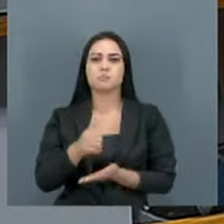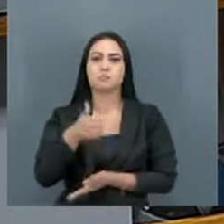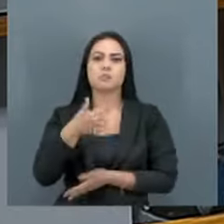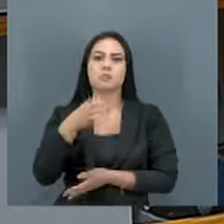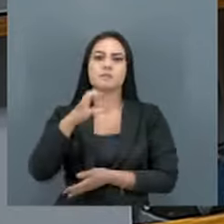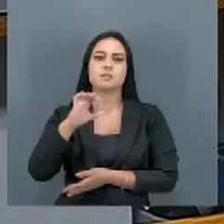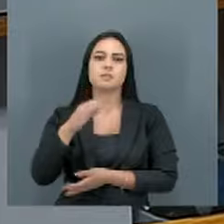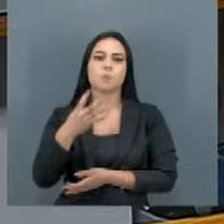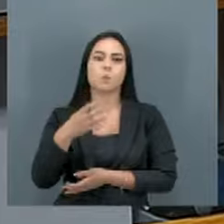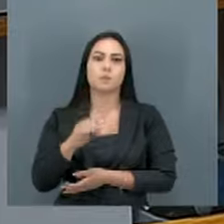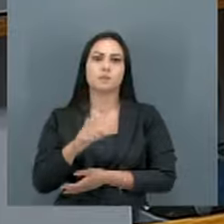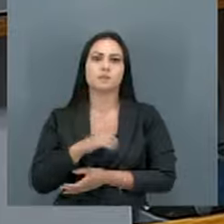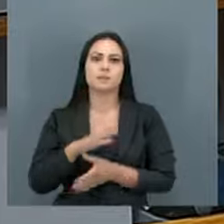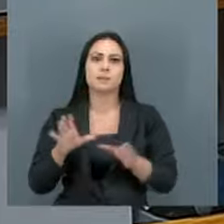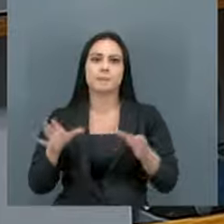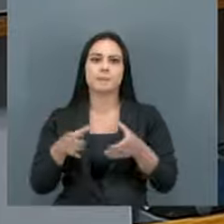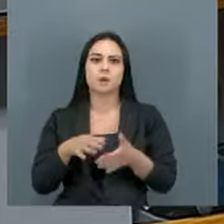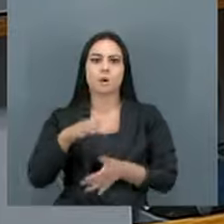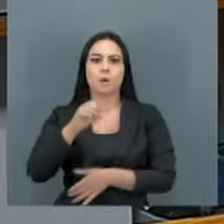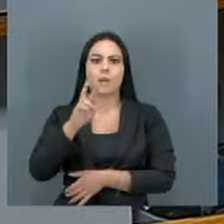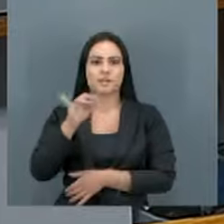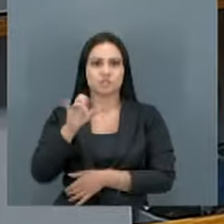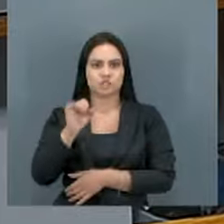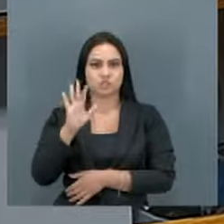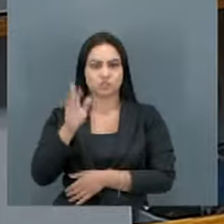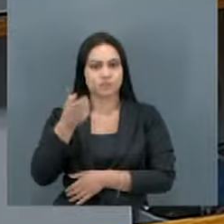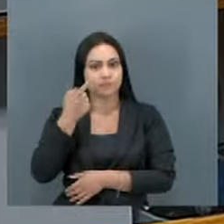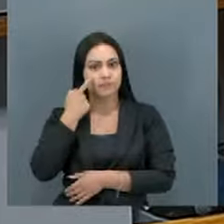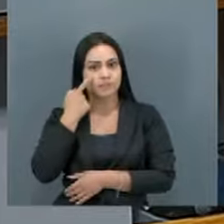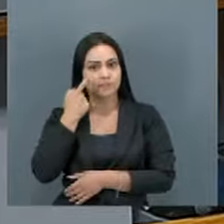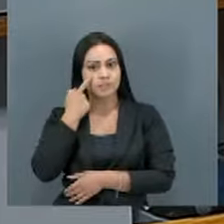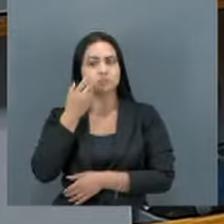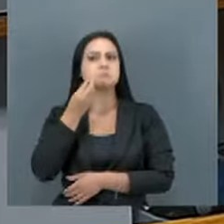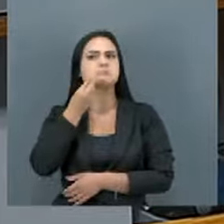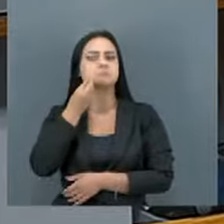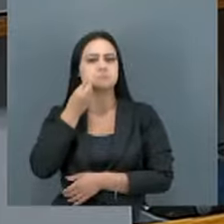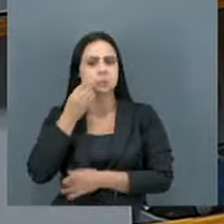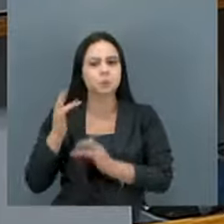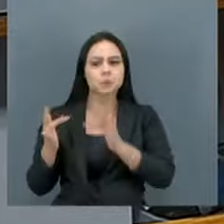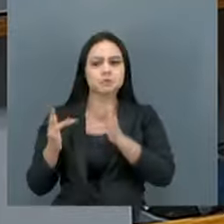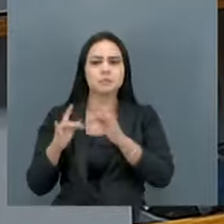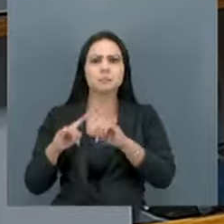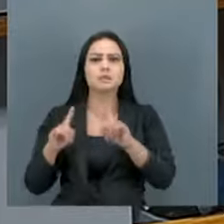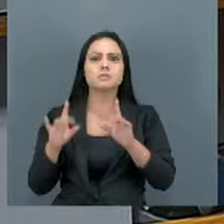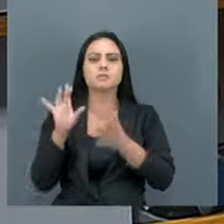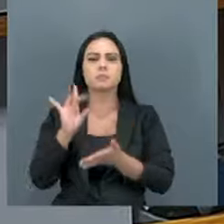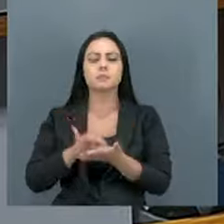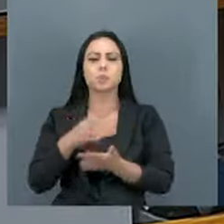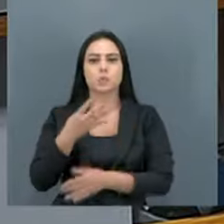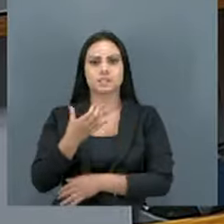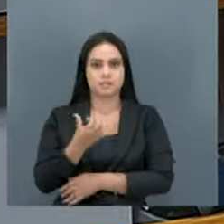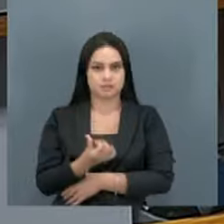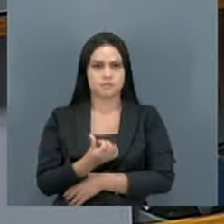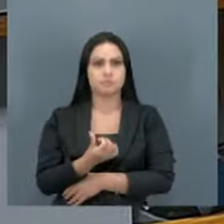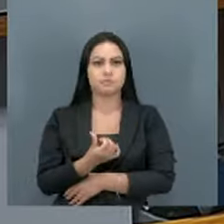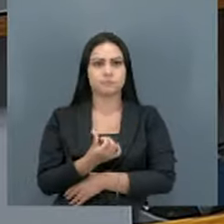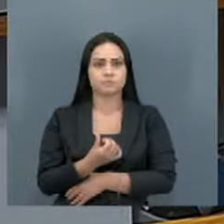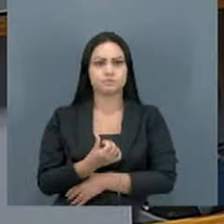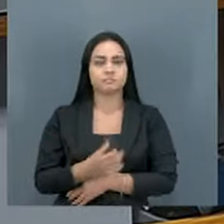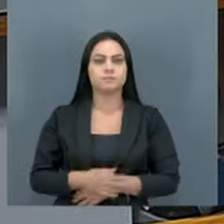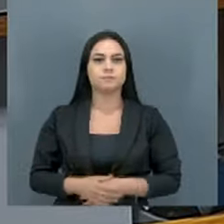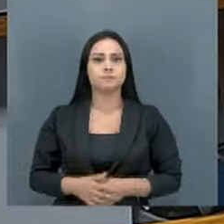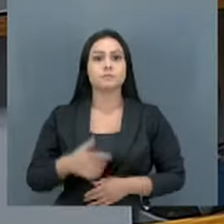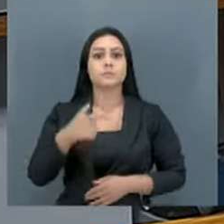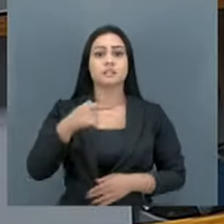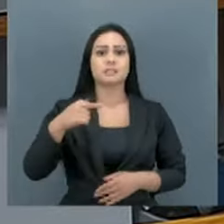1940, a Marcha para o Oeste já estava vendo, tentando fazer contato, mas oficialmente 46. São